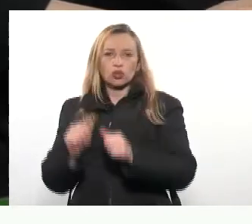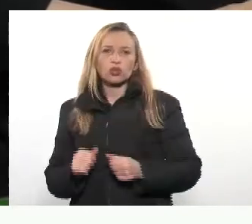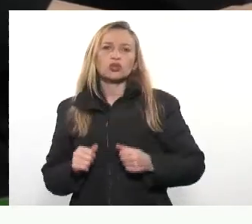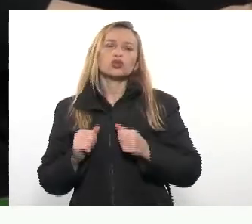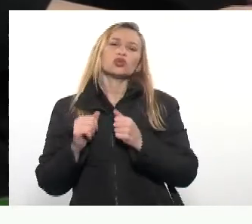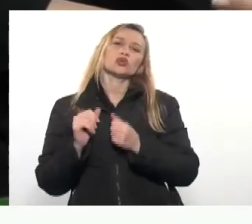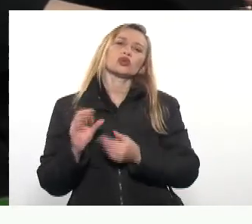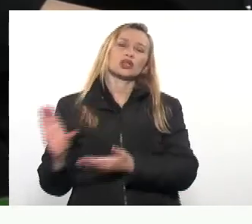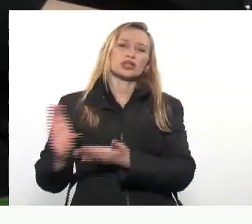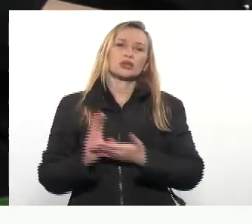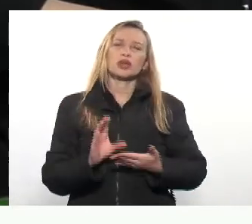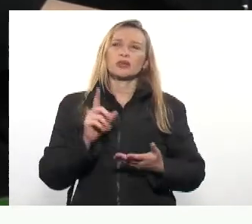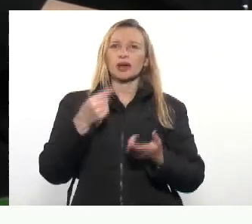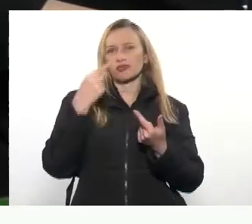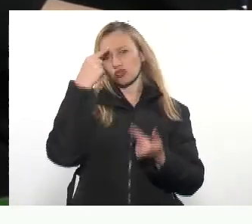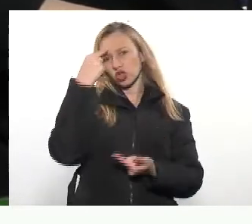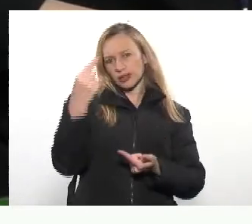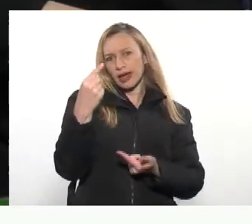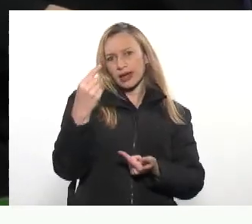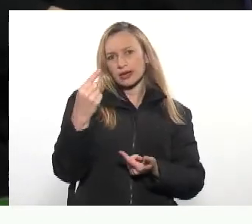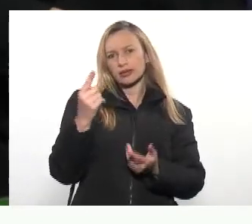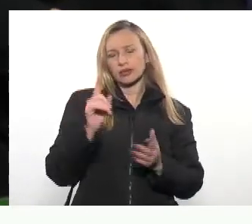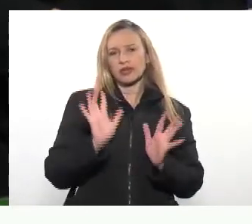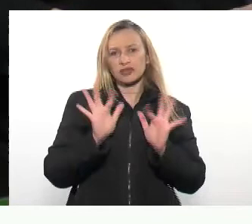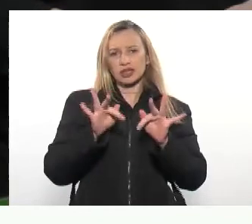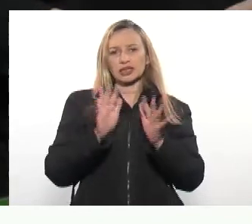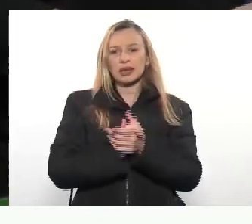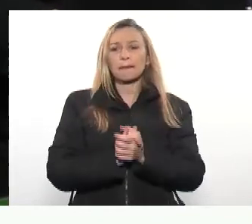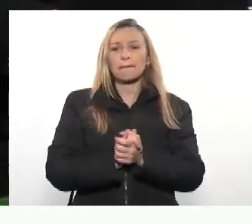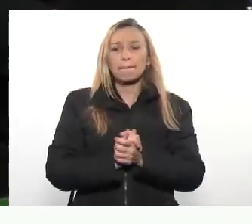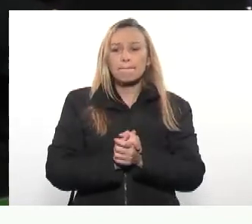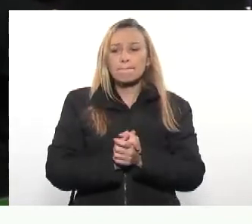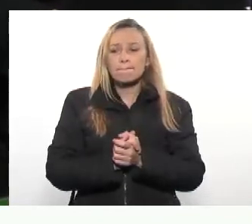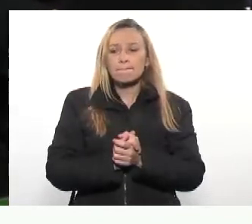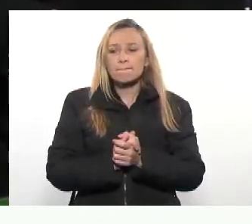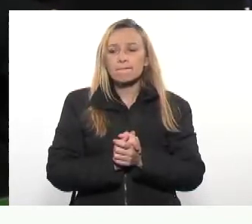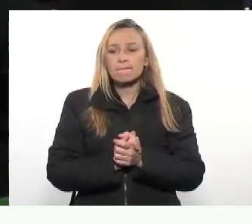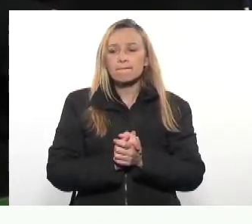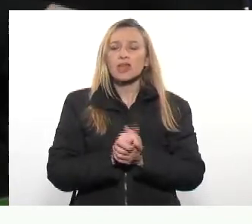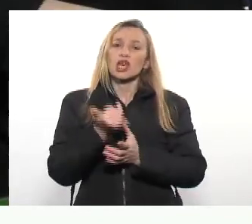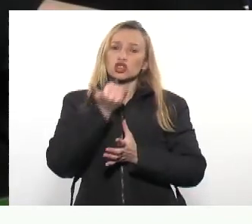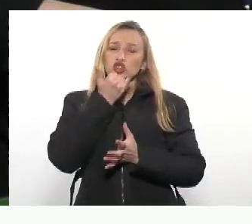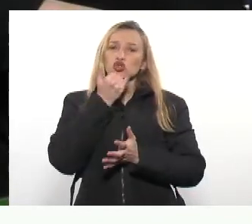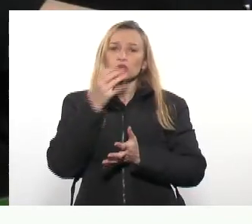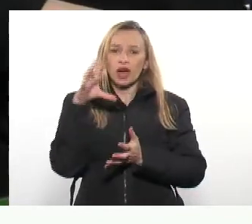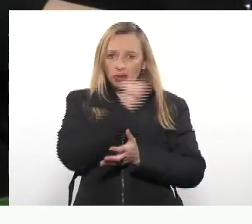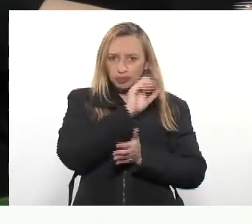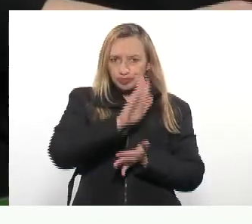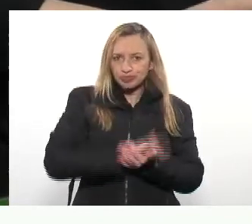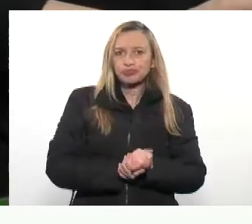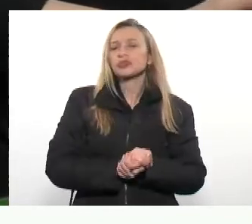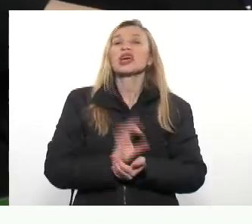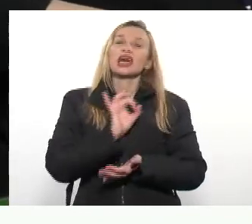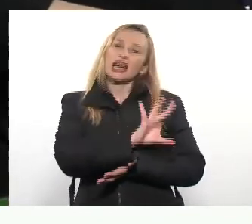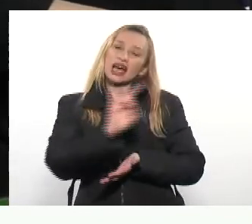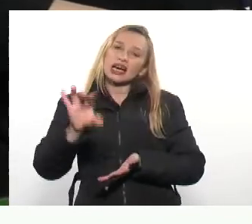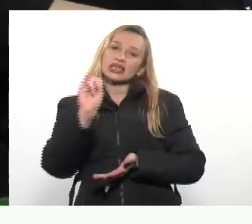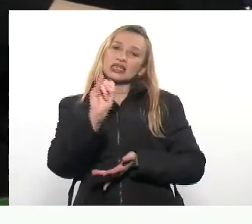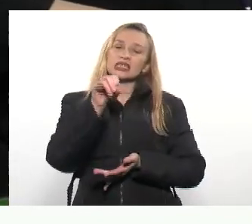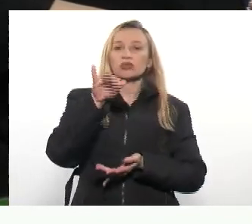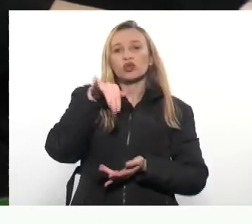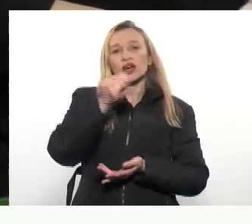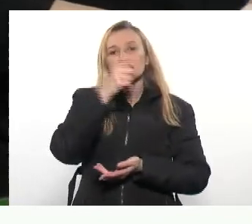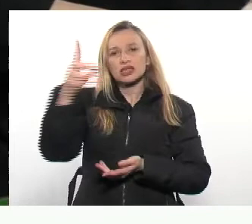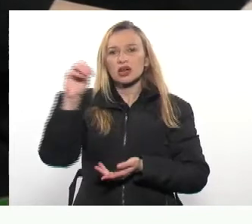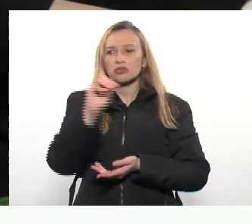para dar uma ideia, que sem querer tomar muito tempo dos senhores, mas e das senhoras, desculpe, cada simulação dessa, na verdade,